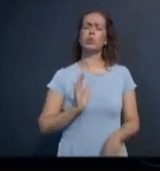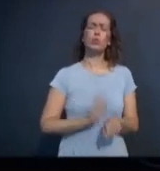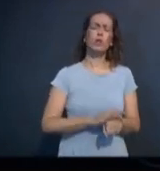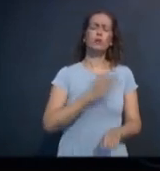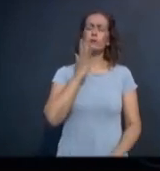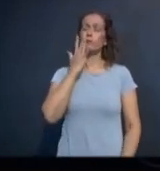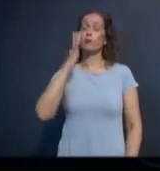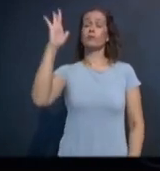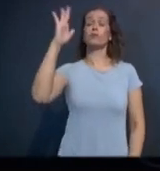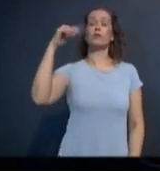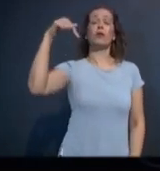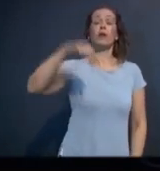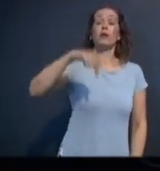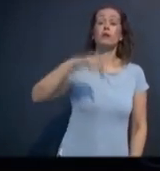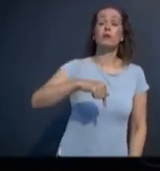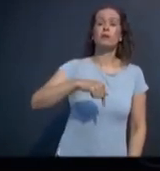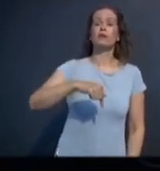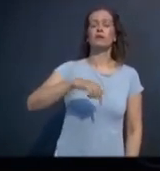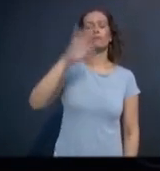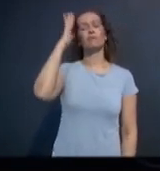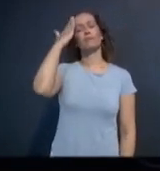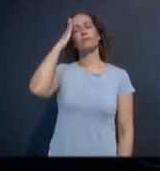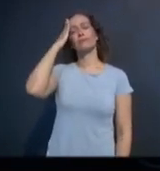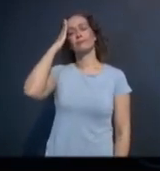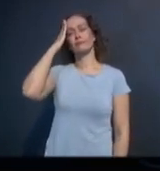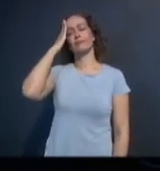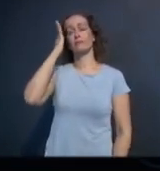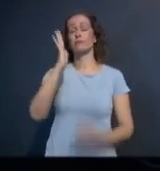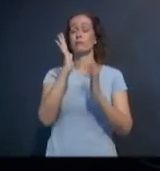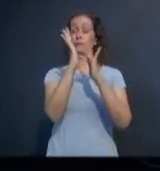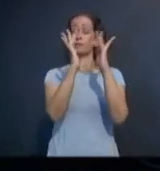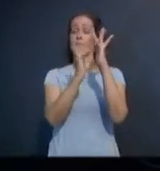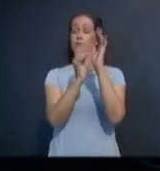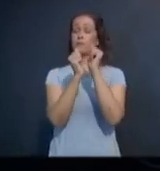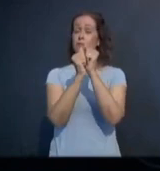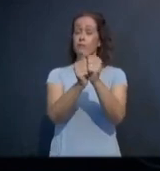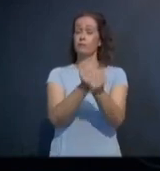é ter essa compreensão. Cristo em vós,